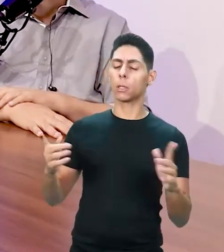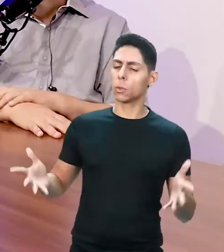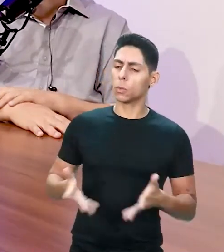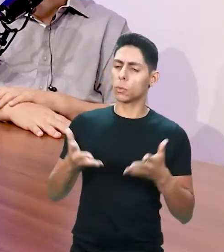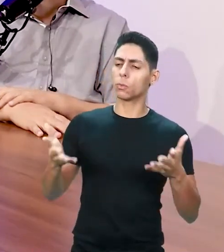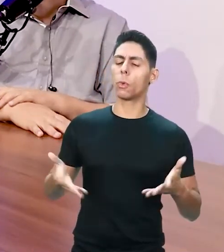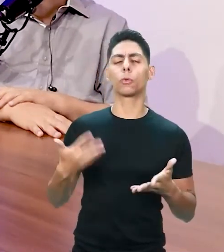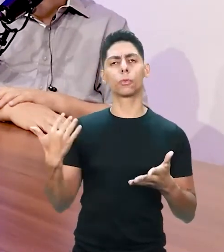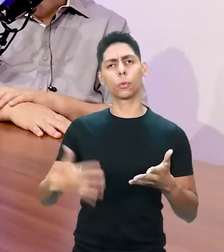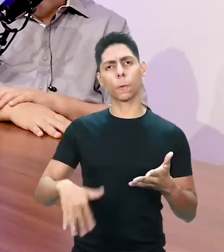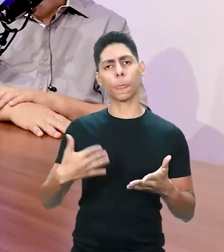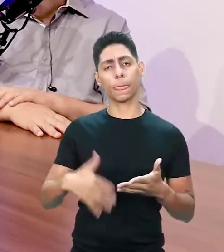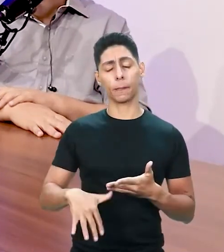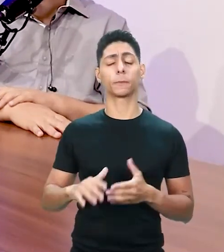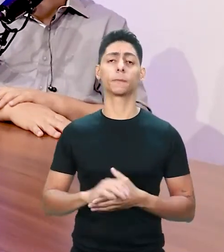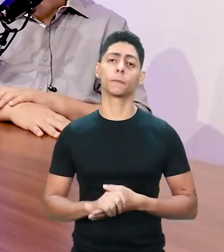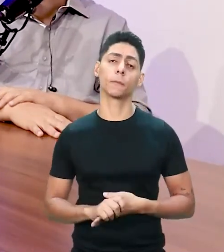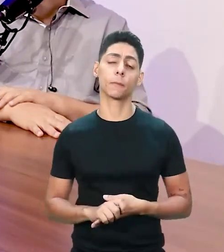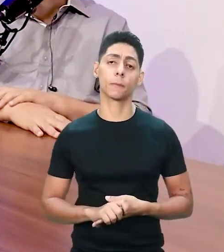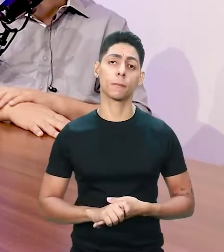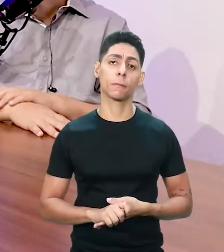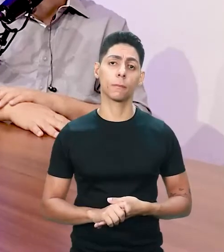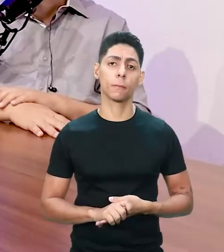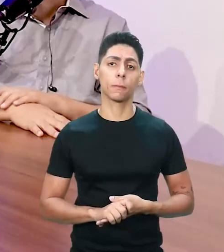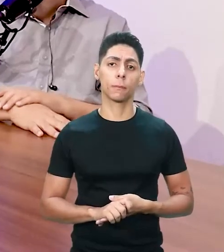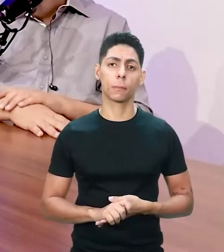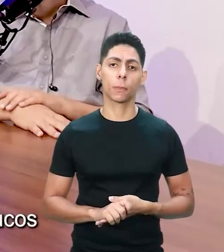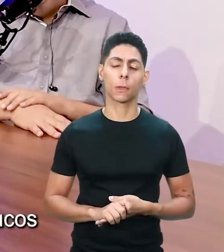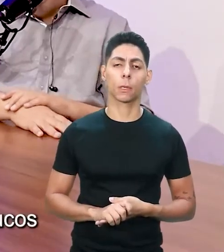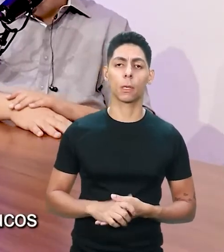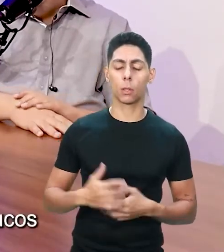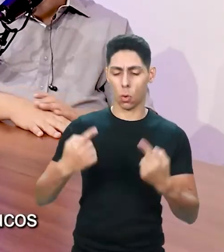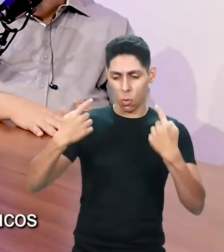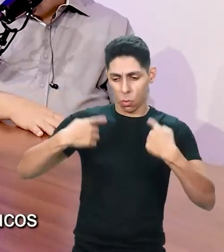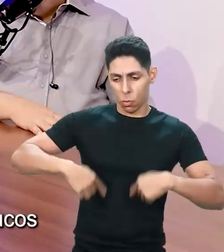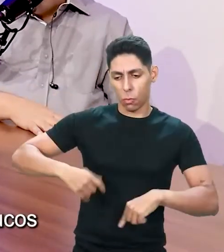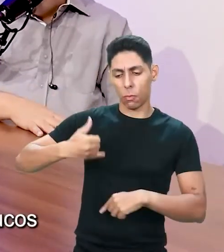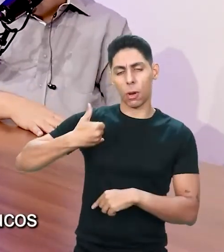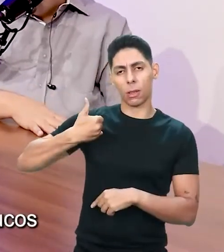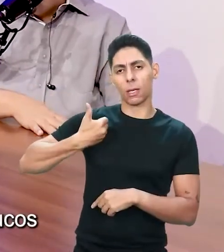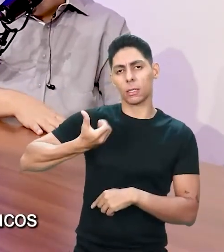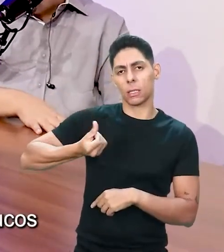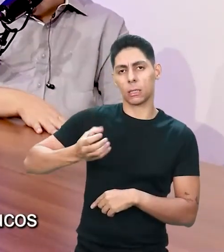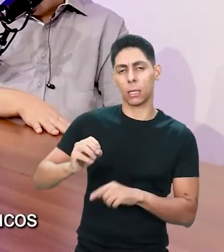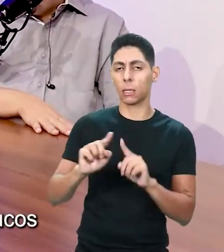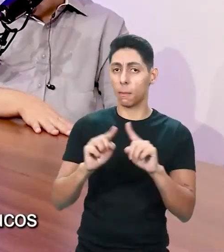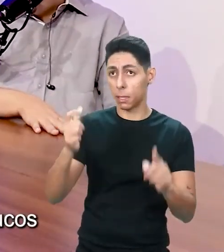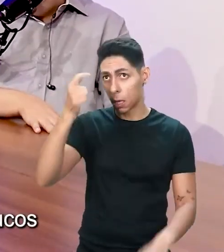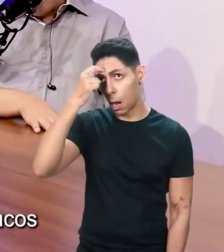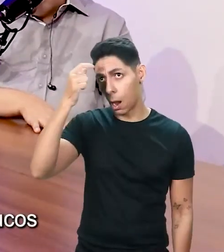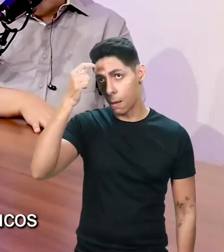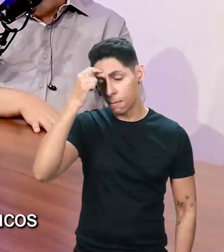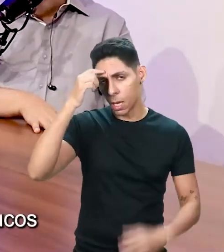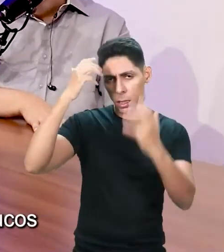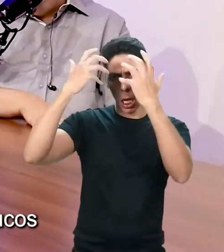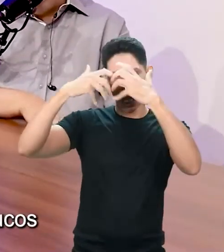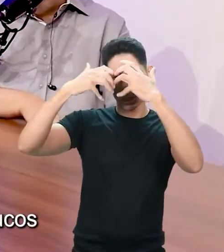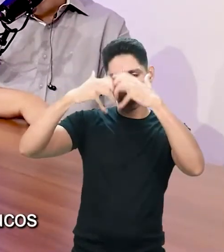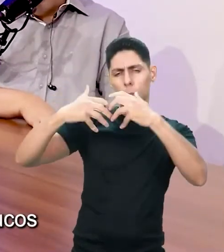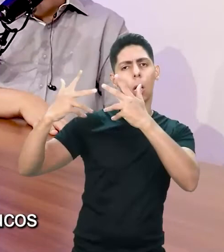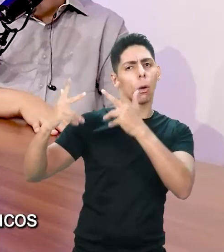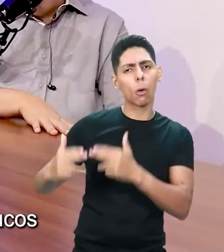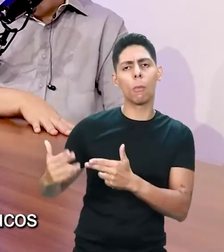grande que, vou te contar, o corpo pode estar com 60, mas a cabeça ainda está raciocinando como aquele